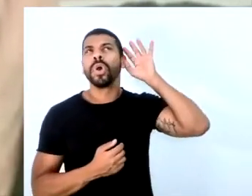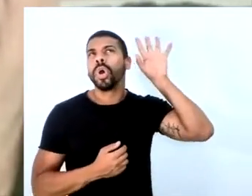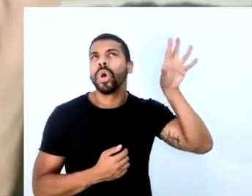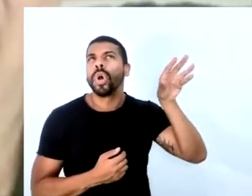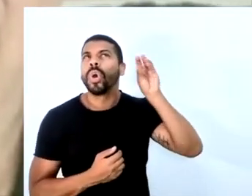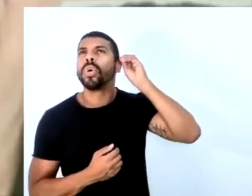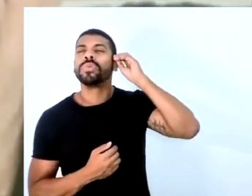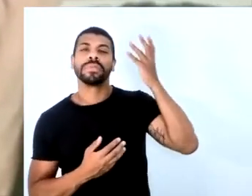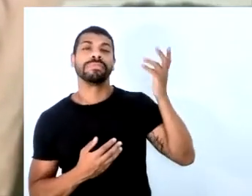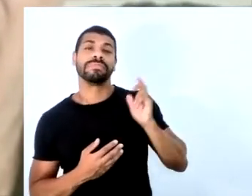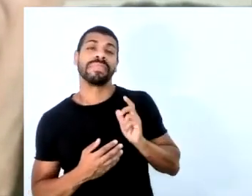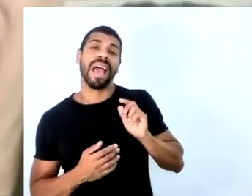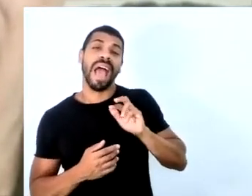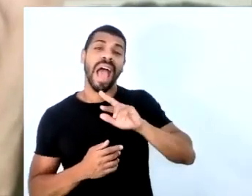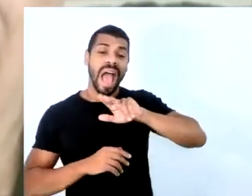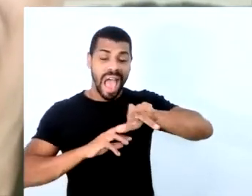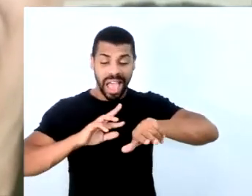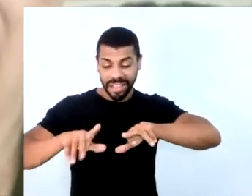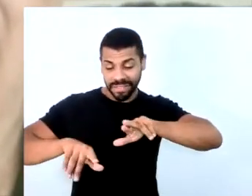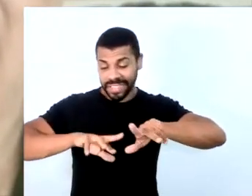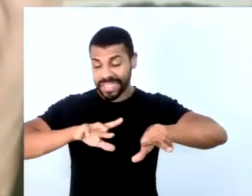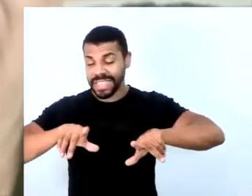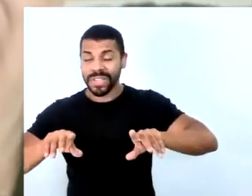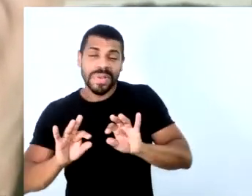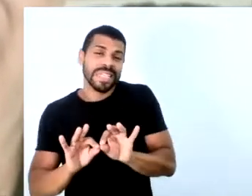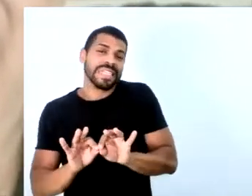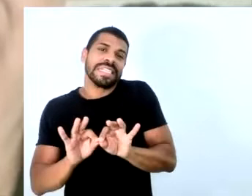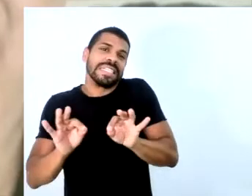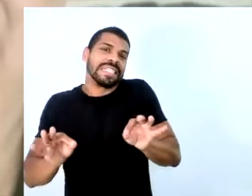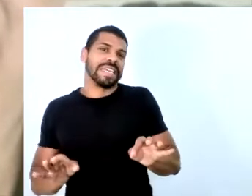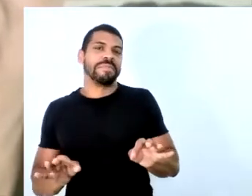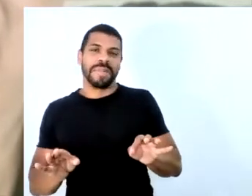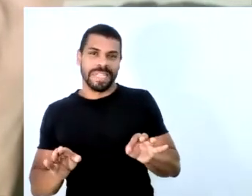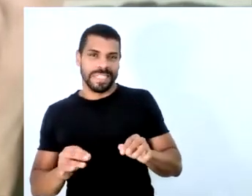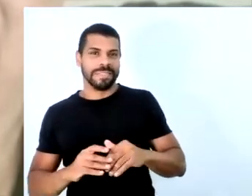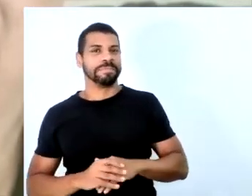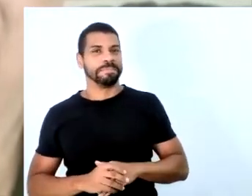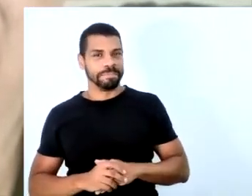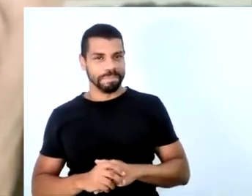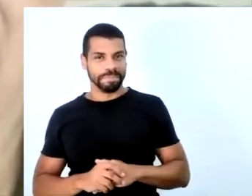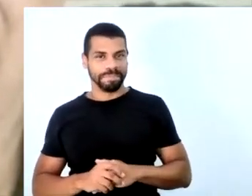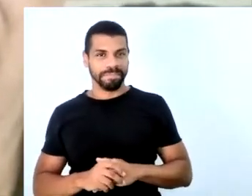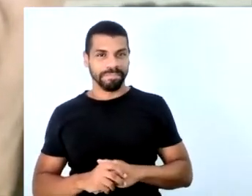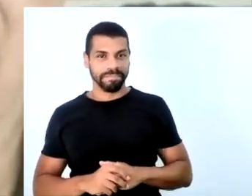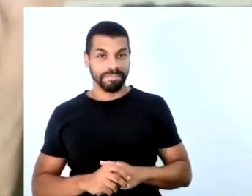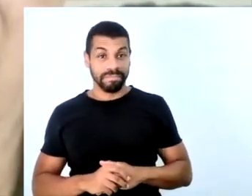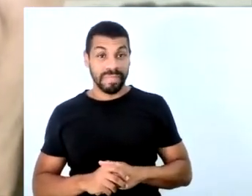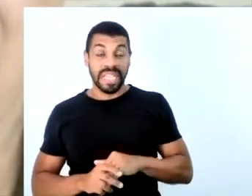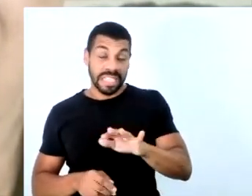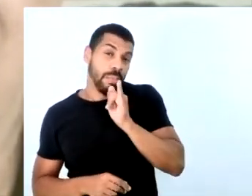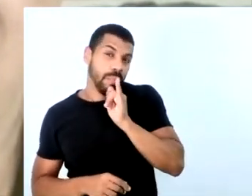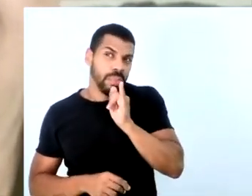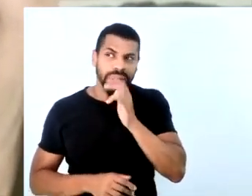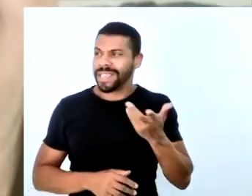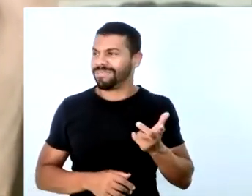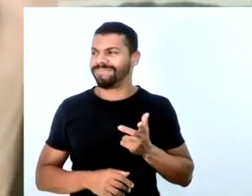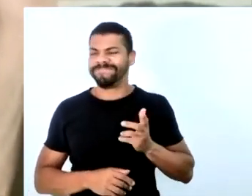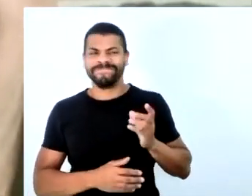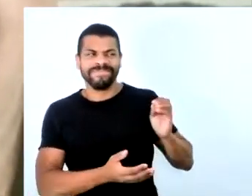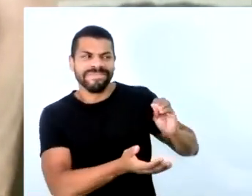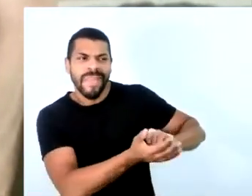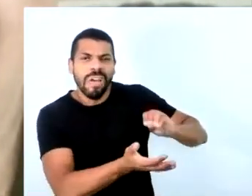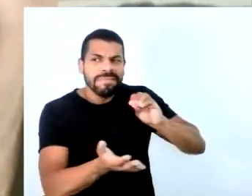são uma fala, um off, sabe, coisinhas pequenas que vão dar ao filme a dimensão que ele precisa